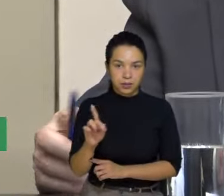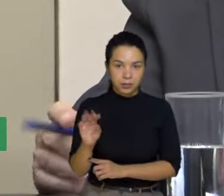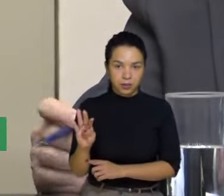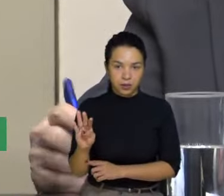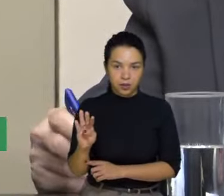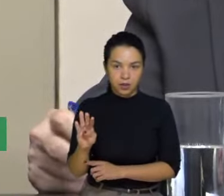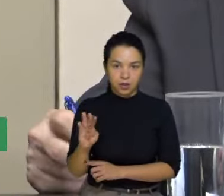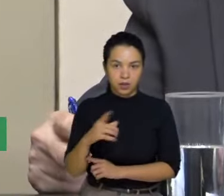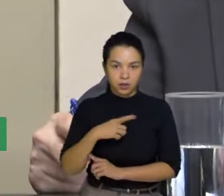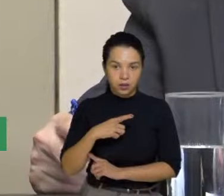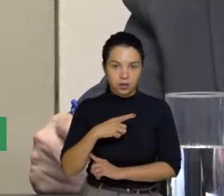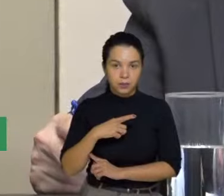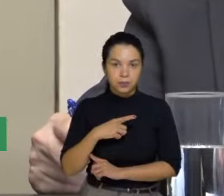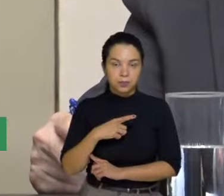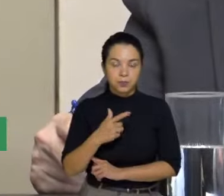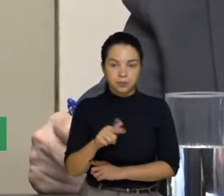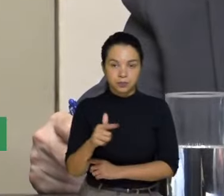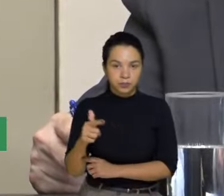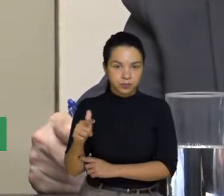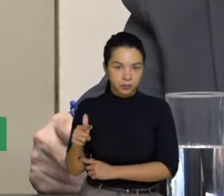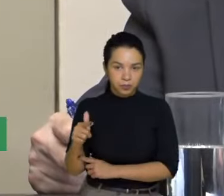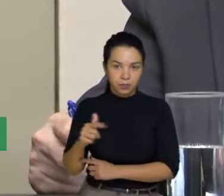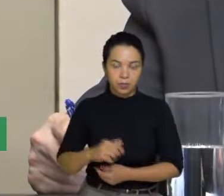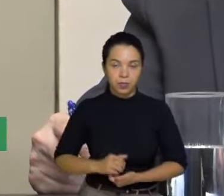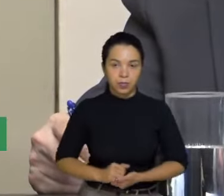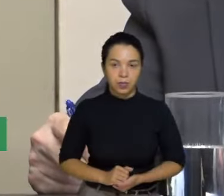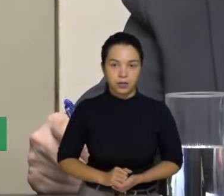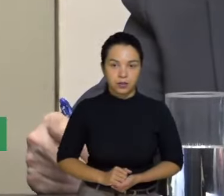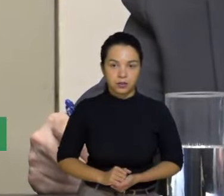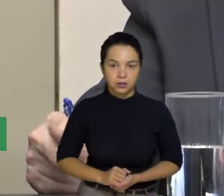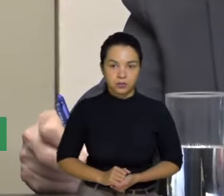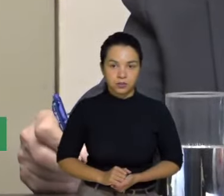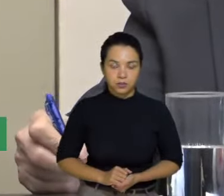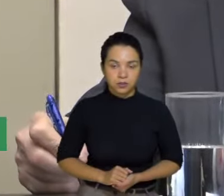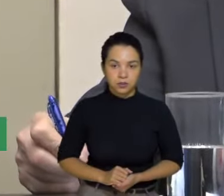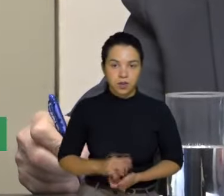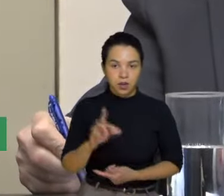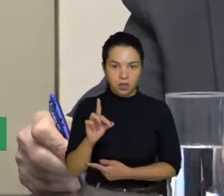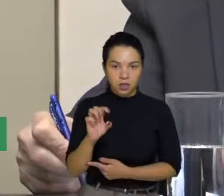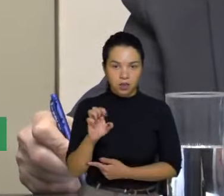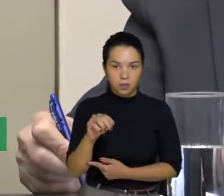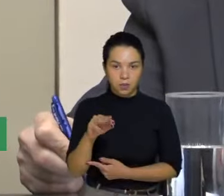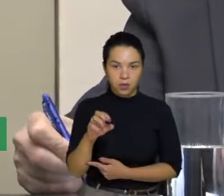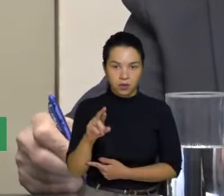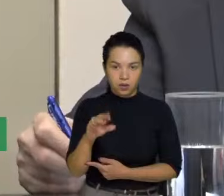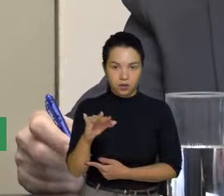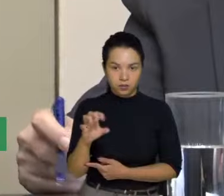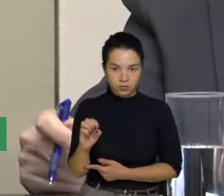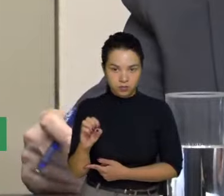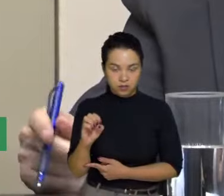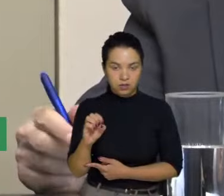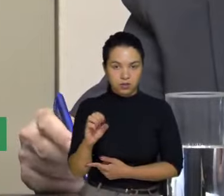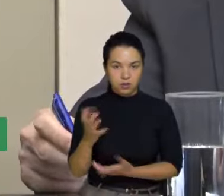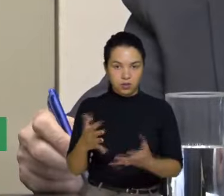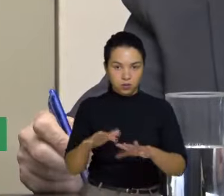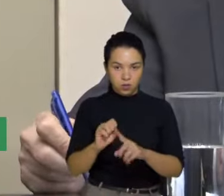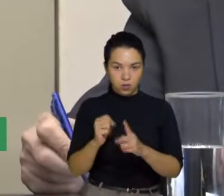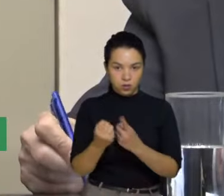Não havendo oradores que queiram se manifestar, o bloco Democracia, Inclusão Social e Igualdade,